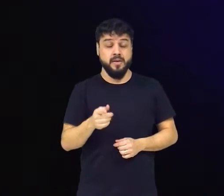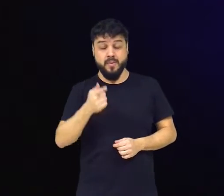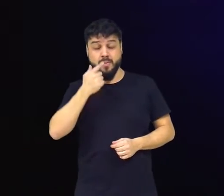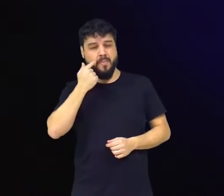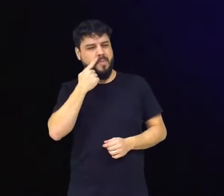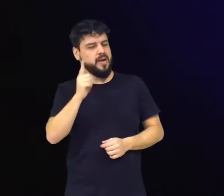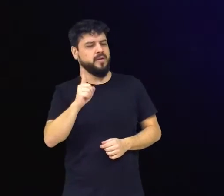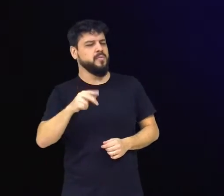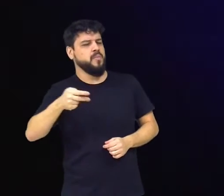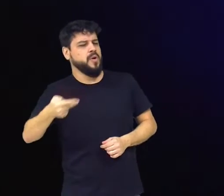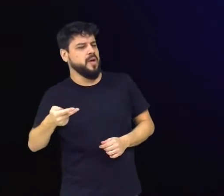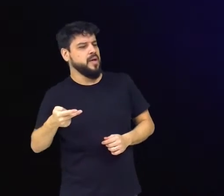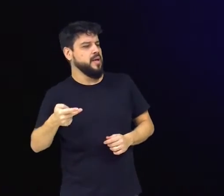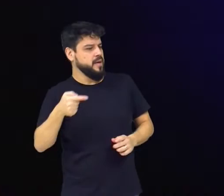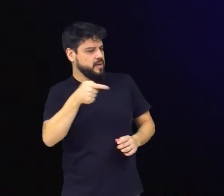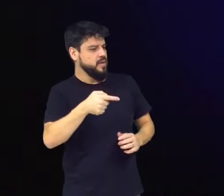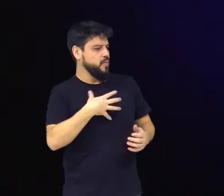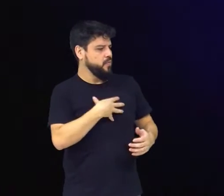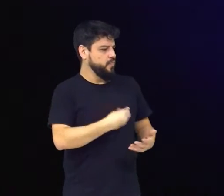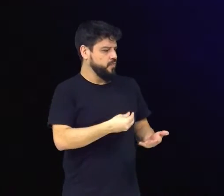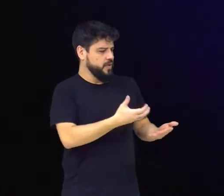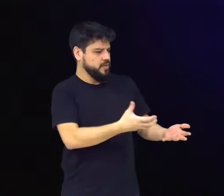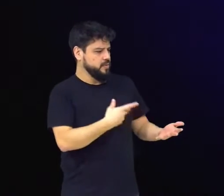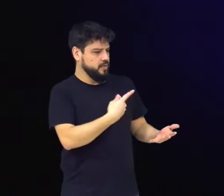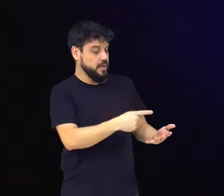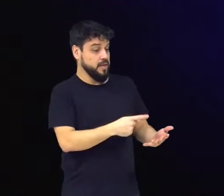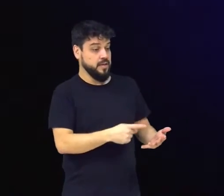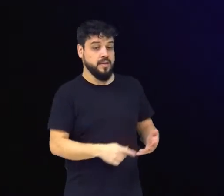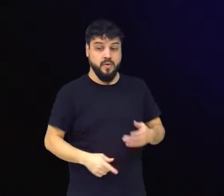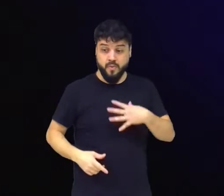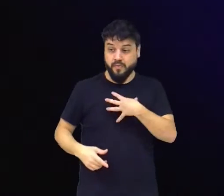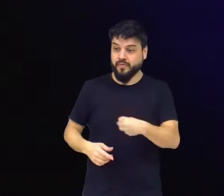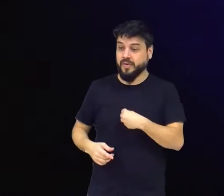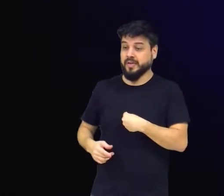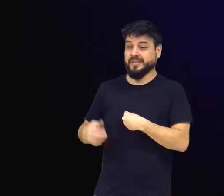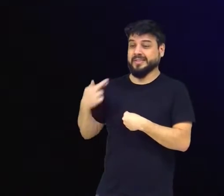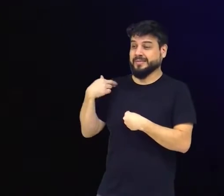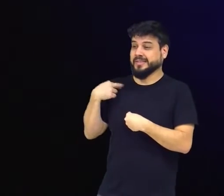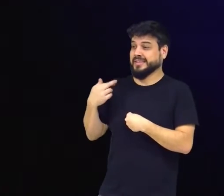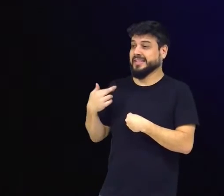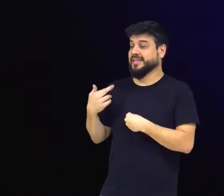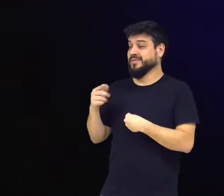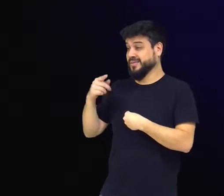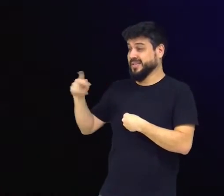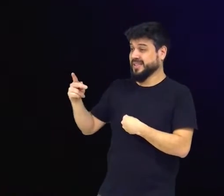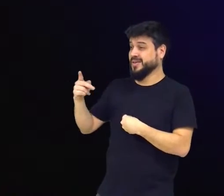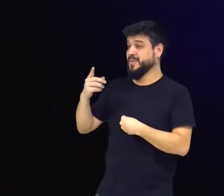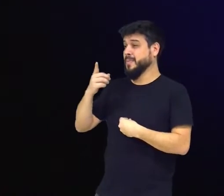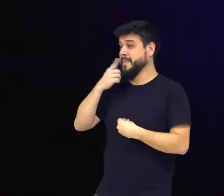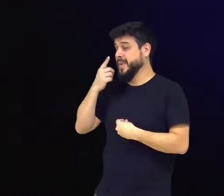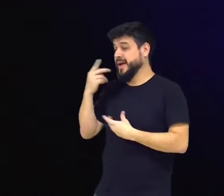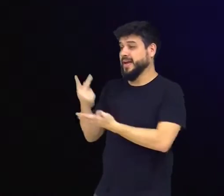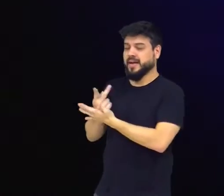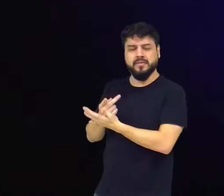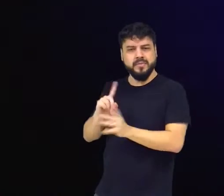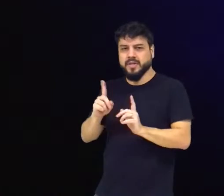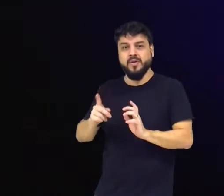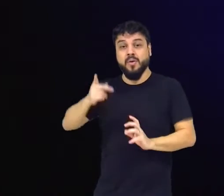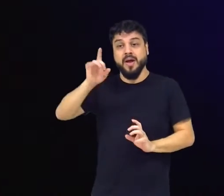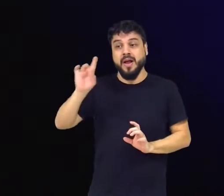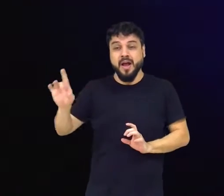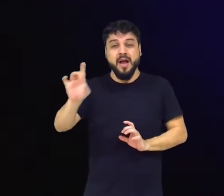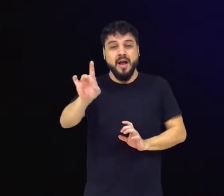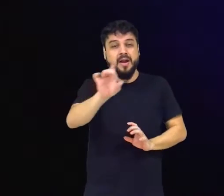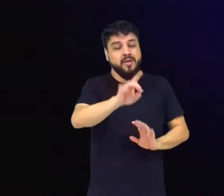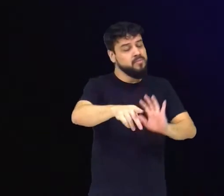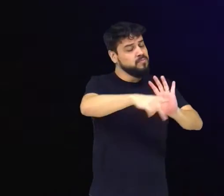nem os filhos pelos pais. Cada um morrerá pelo seu pecado. A responsabilidade de nossas doenças não são de